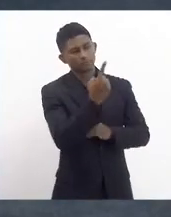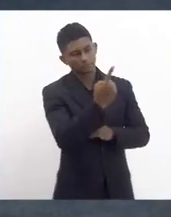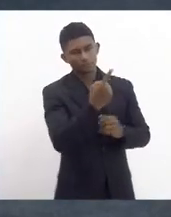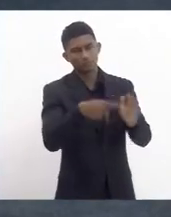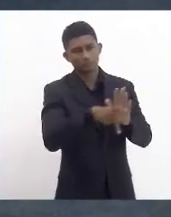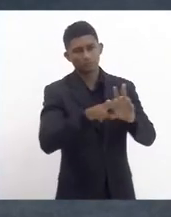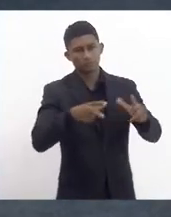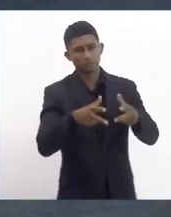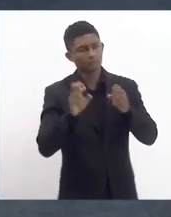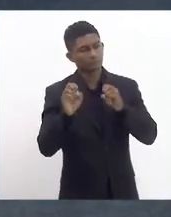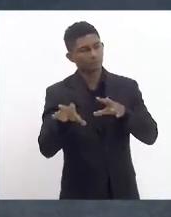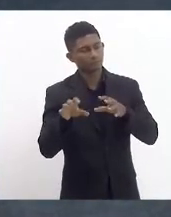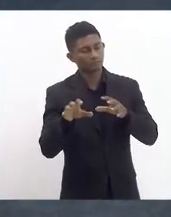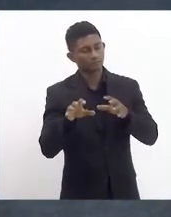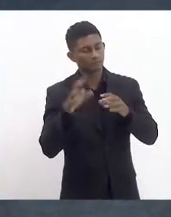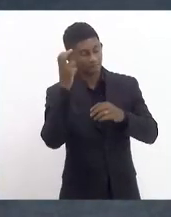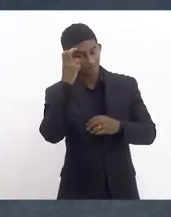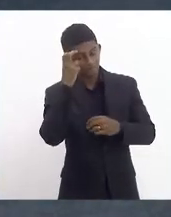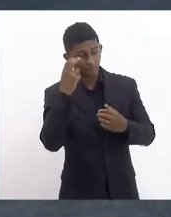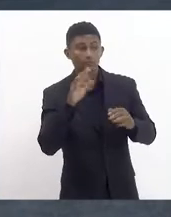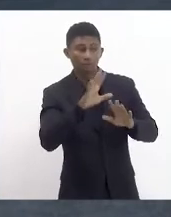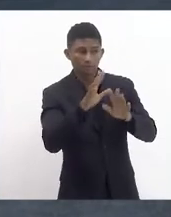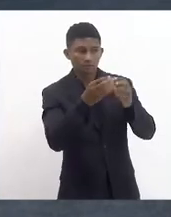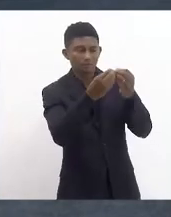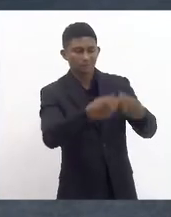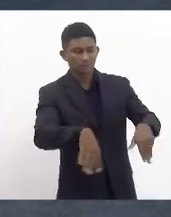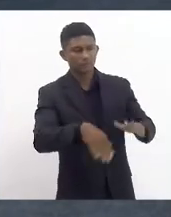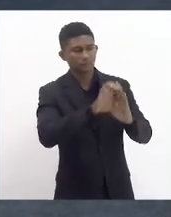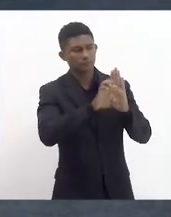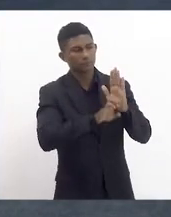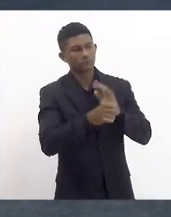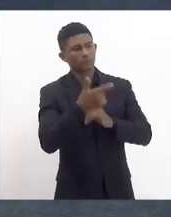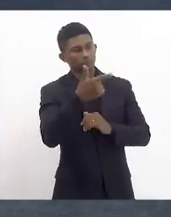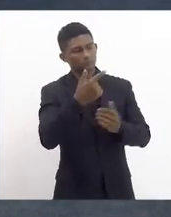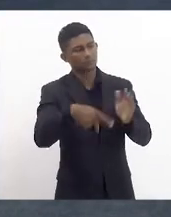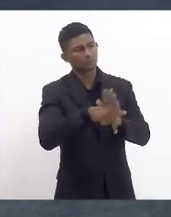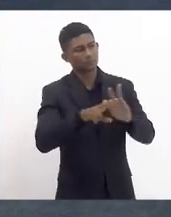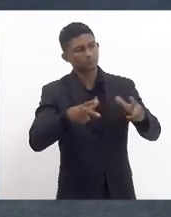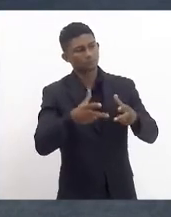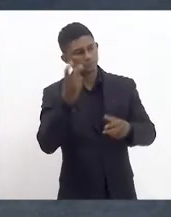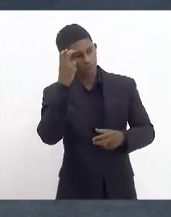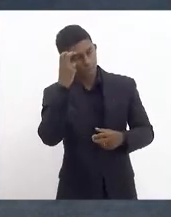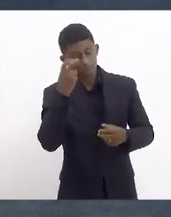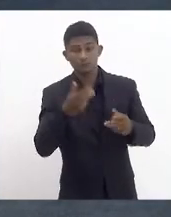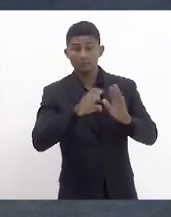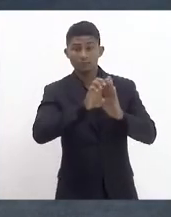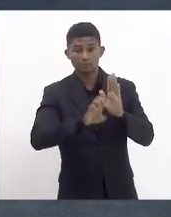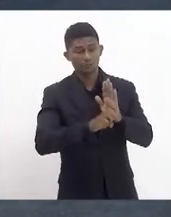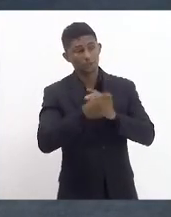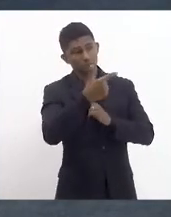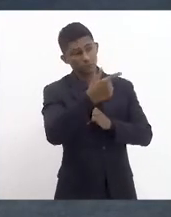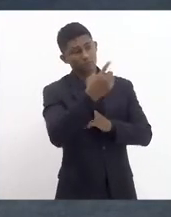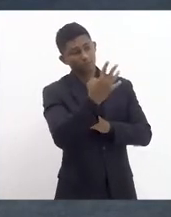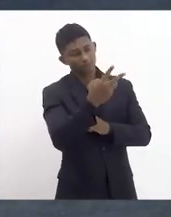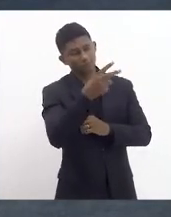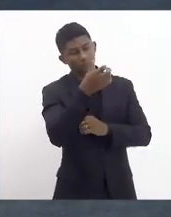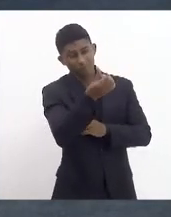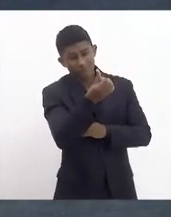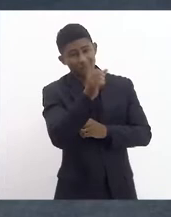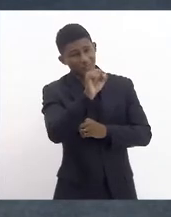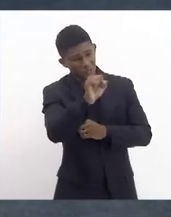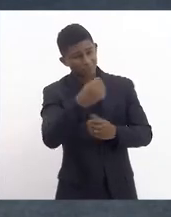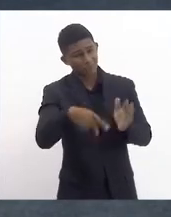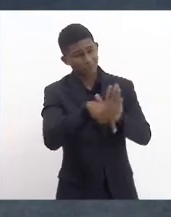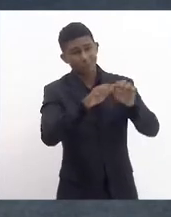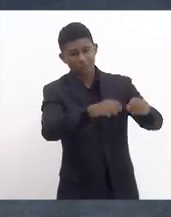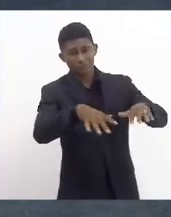Cultura e 5 de plenário, prejudicadas as emendas 2 da Comissão de Cultura, emendas 2, 4, 6, 8, 9 e 11 de plenário pela emenda